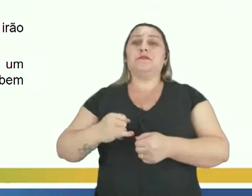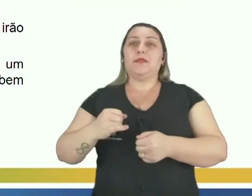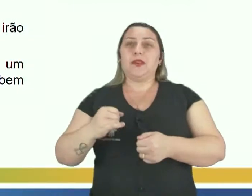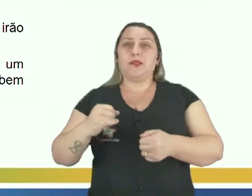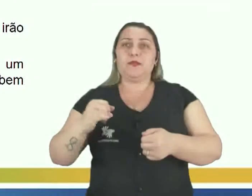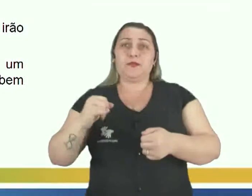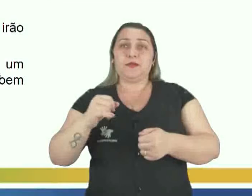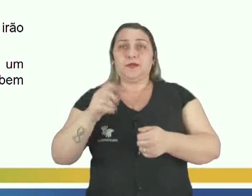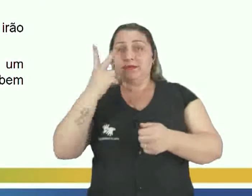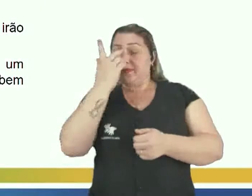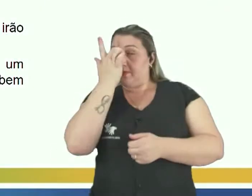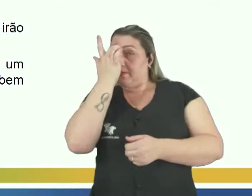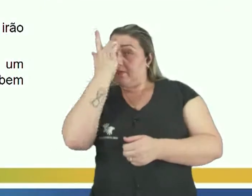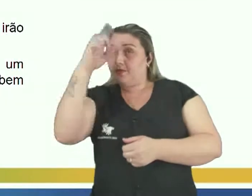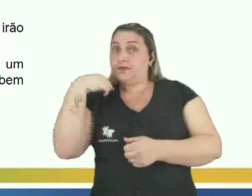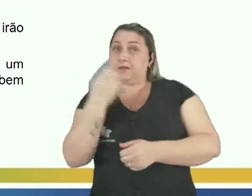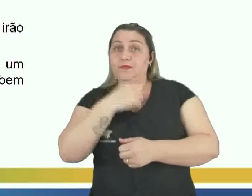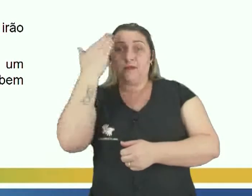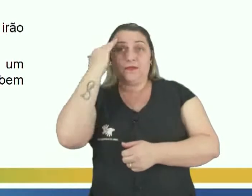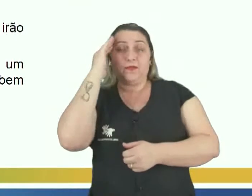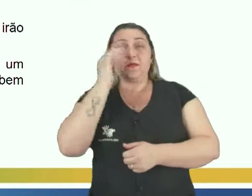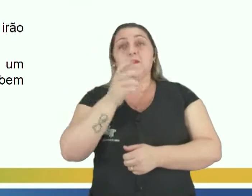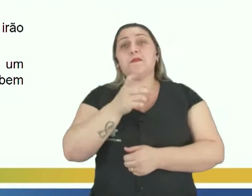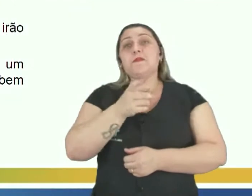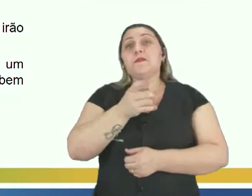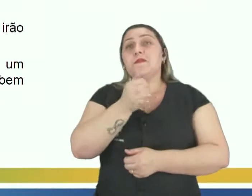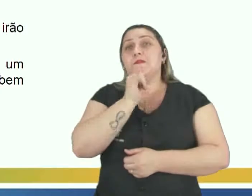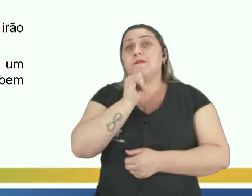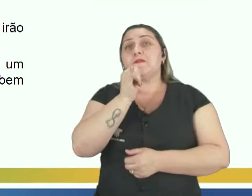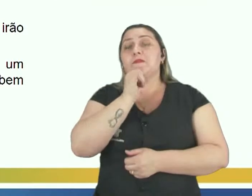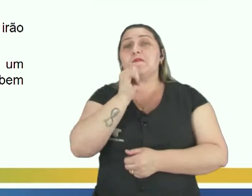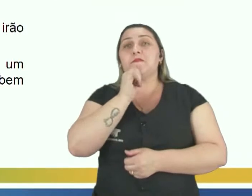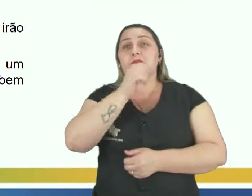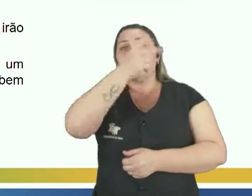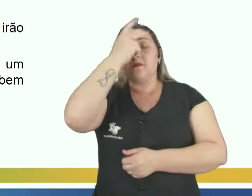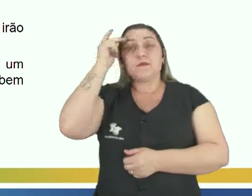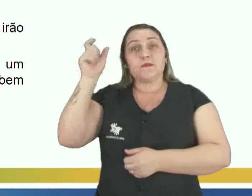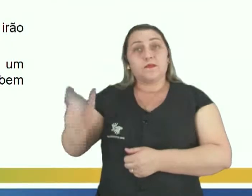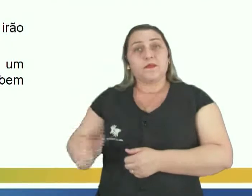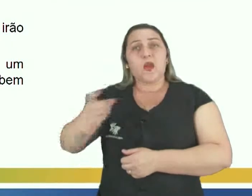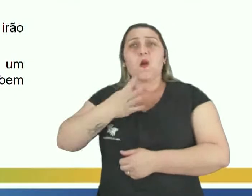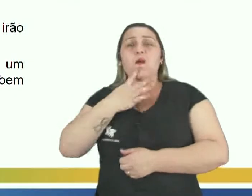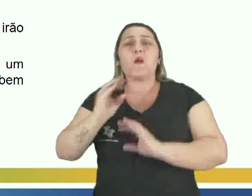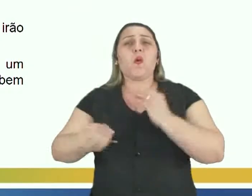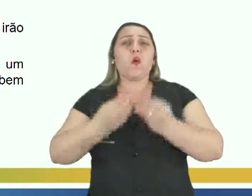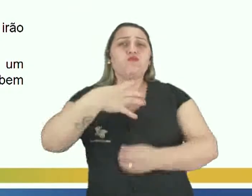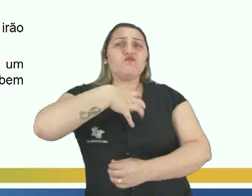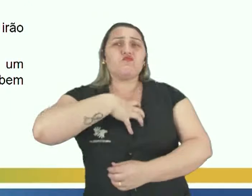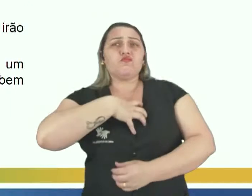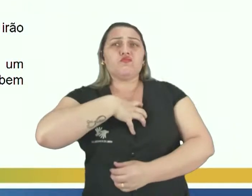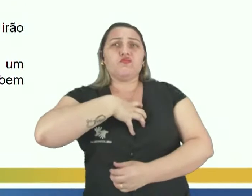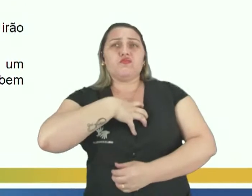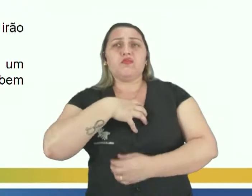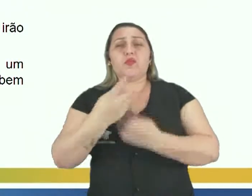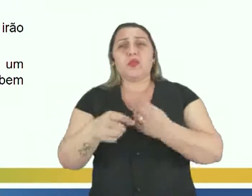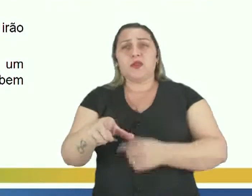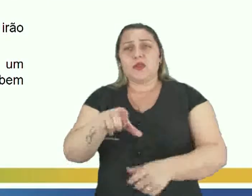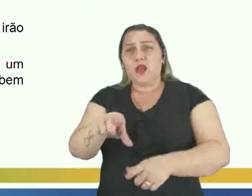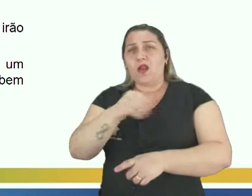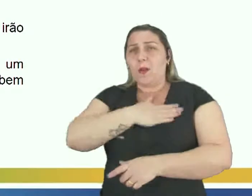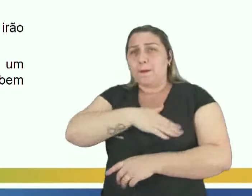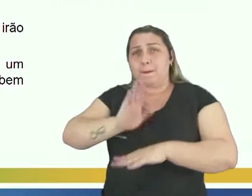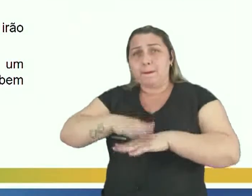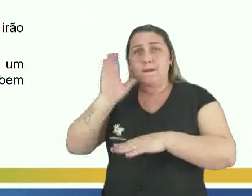informações que irão facilitar o nosso entendimento, como, por exemplo, que personagens conhecem, como eles são, vocês têm